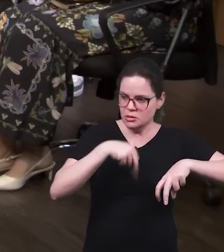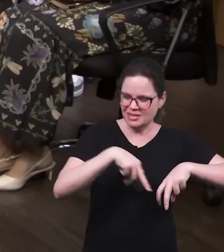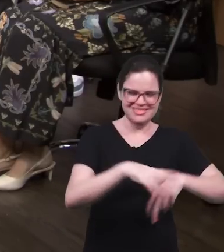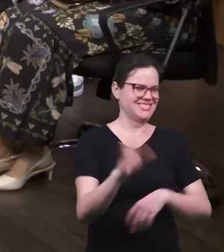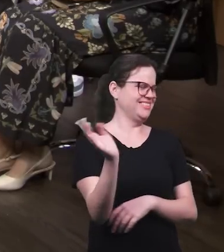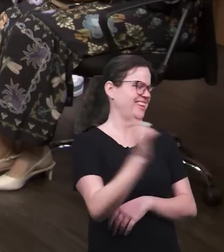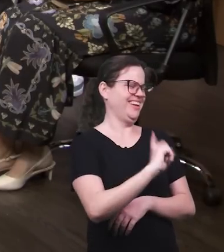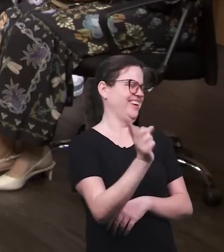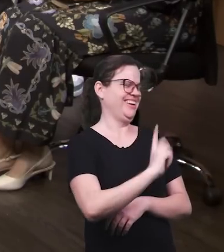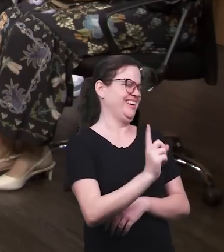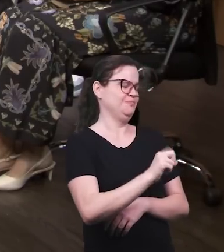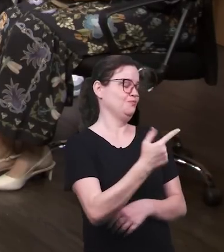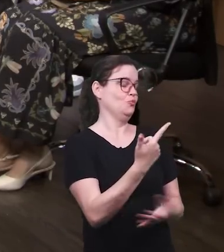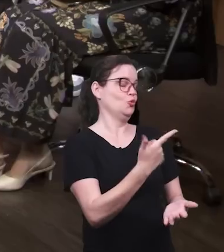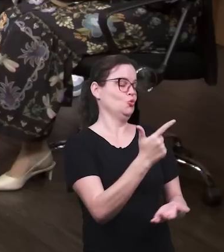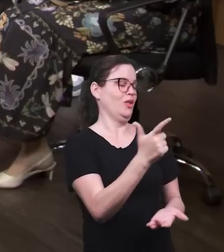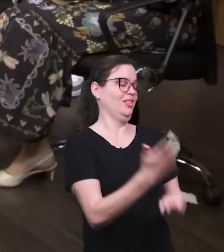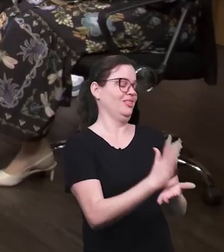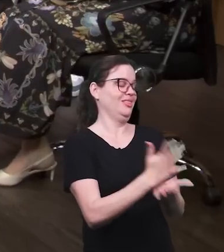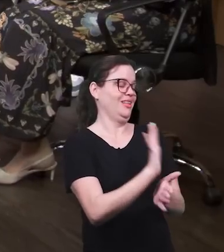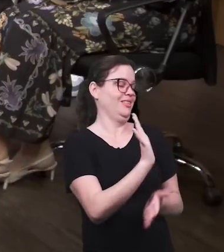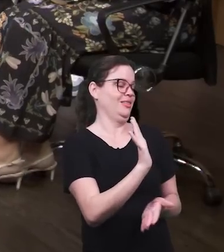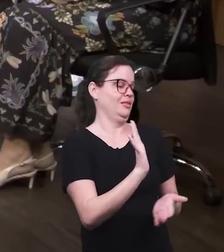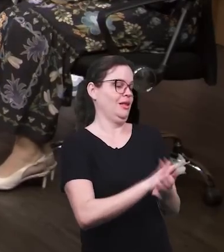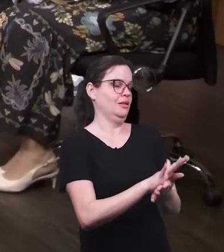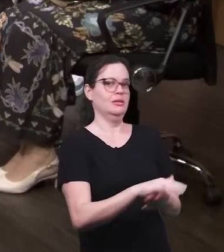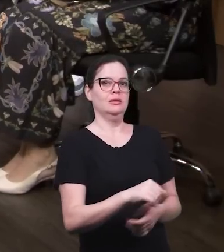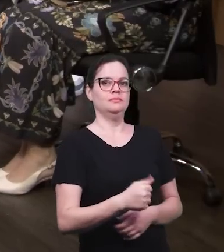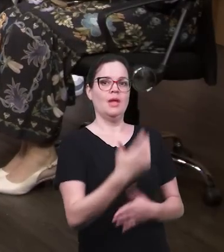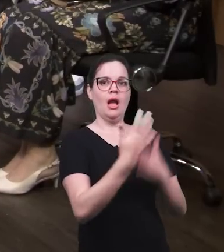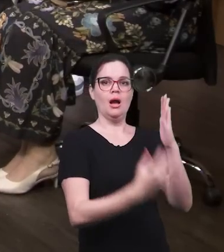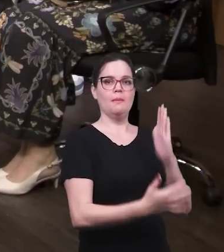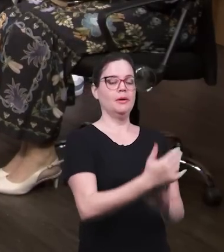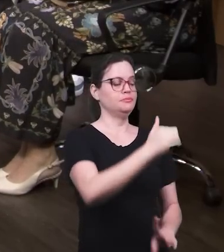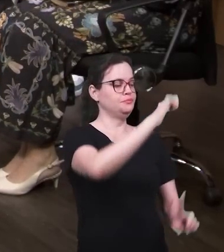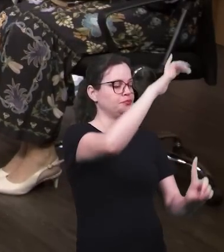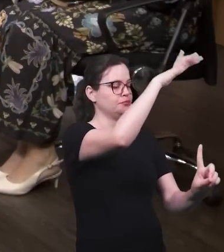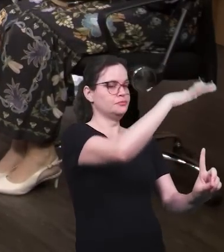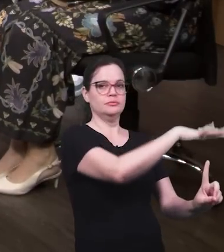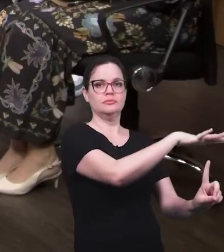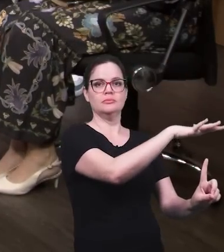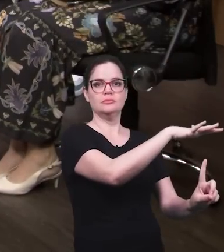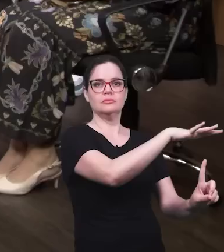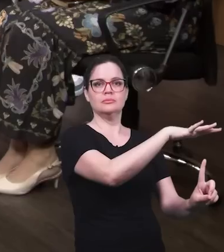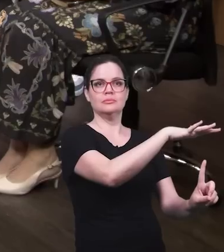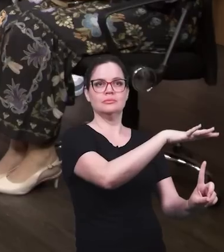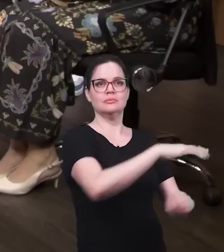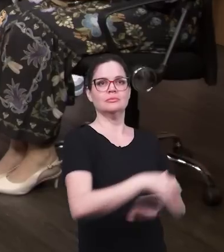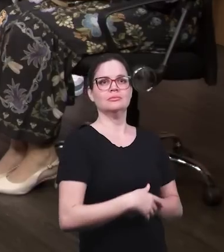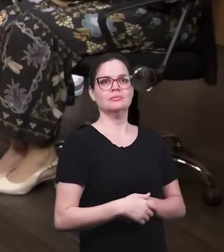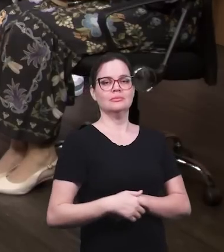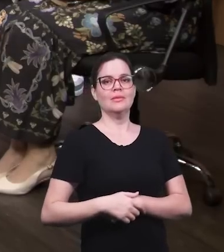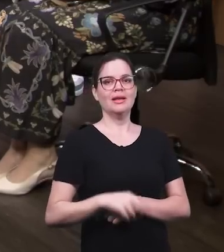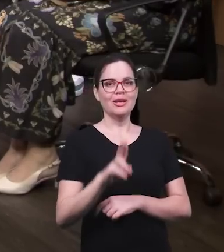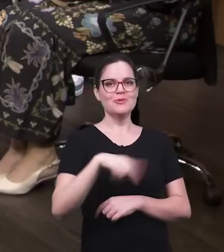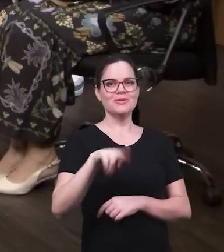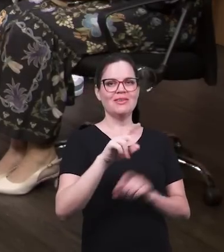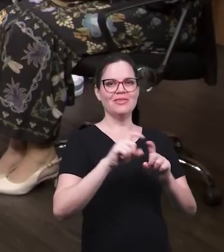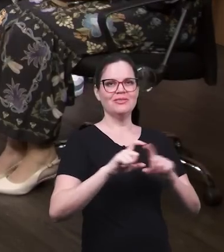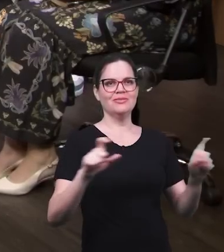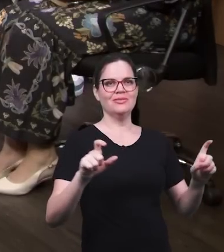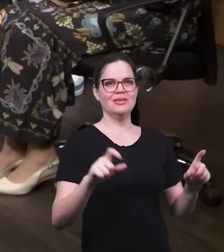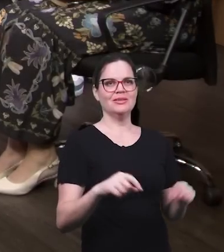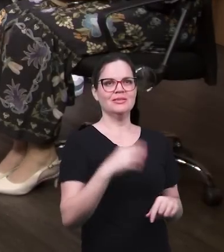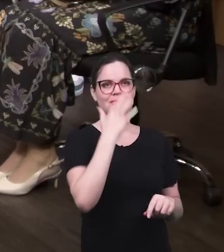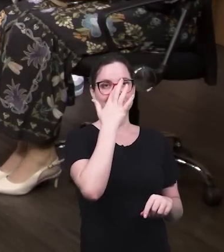andar mais. Não tem nada. Aí ele foi lá, estendeu a mão, como ele dizia, foi lá, é uma expressão que ele